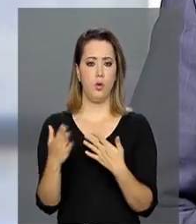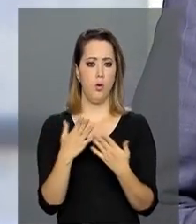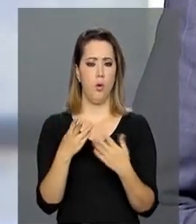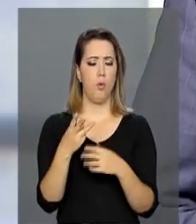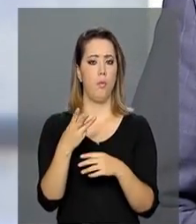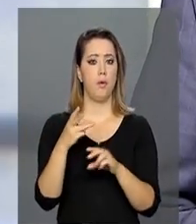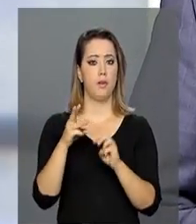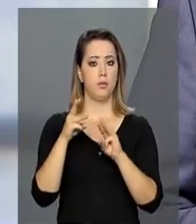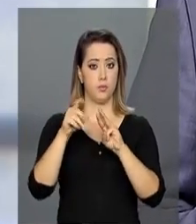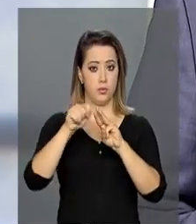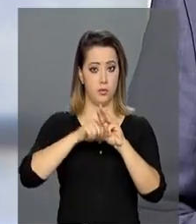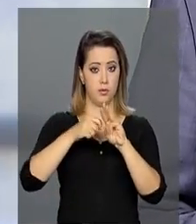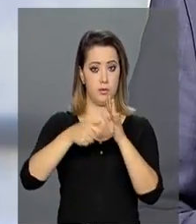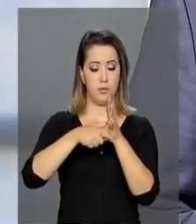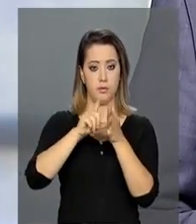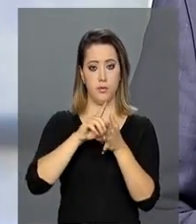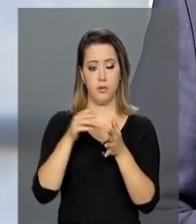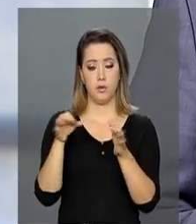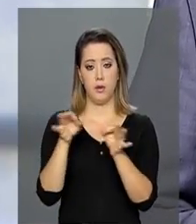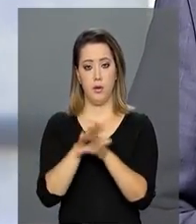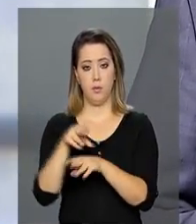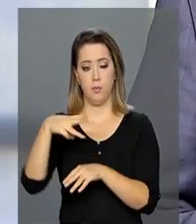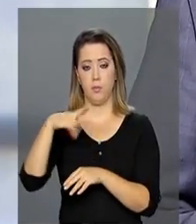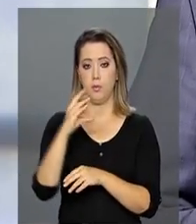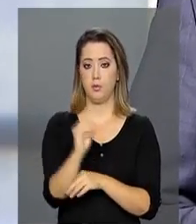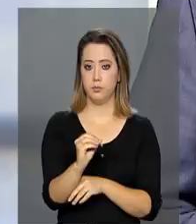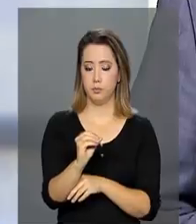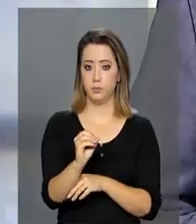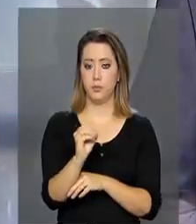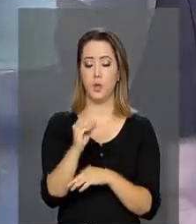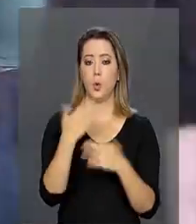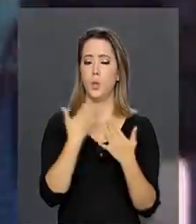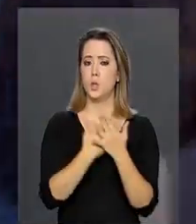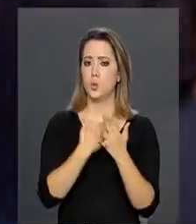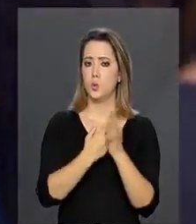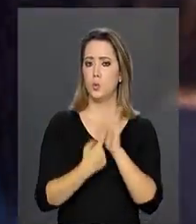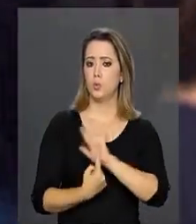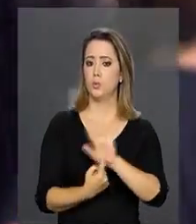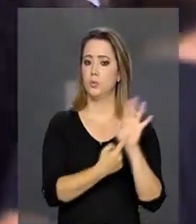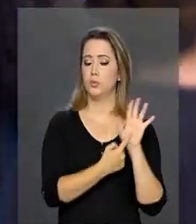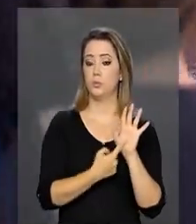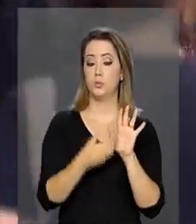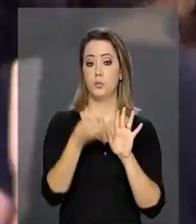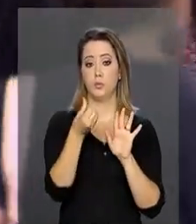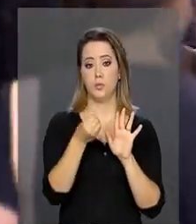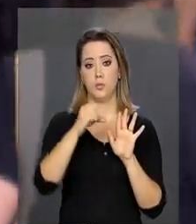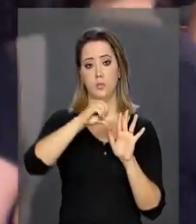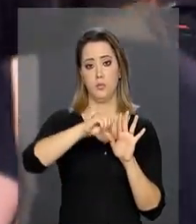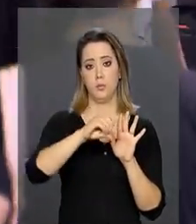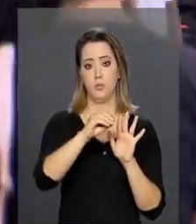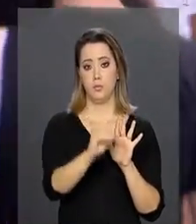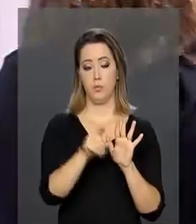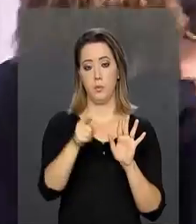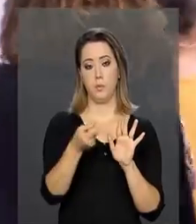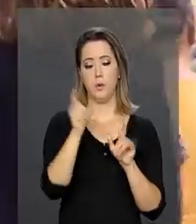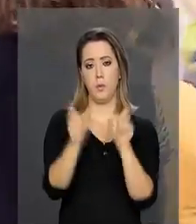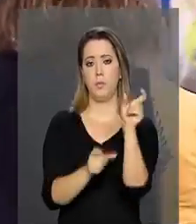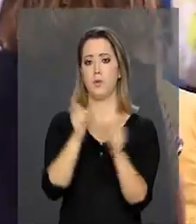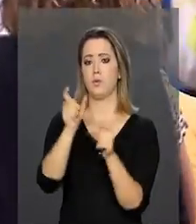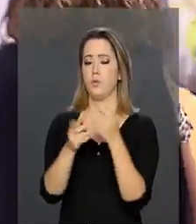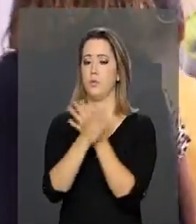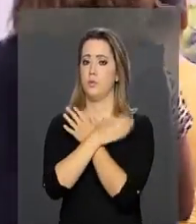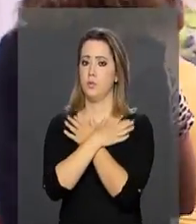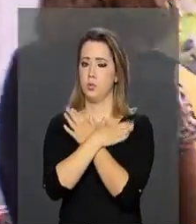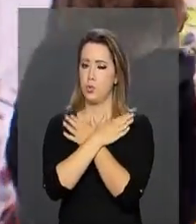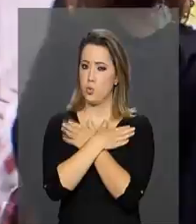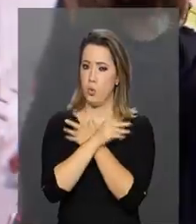trimestre anterior que terminou em março segundo o estudo são 690.000 pessoas desocupadas